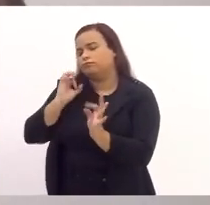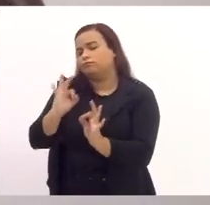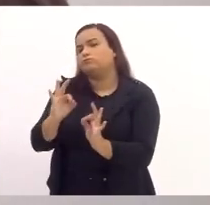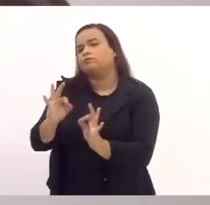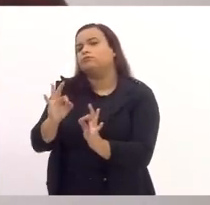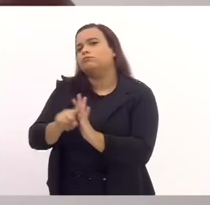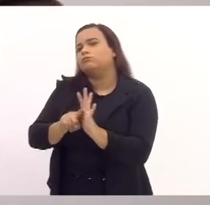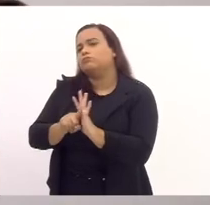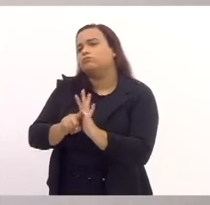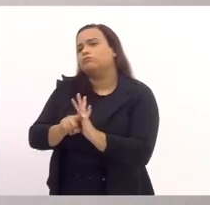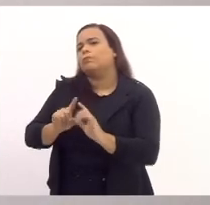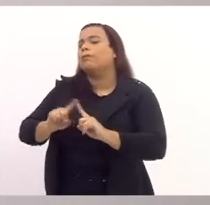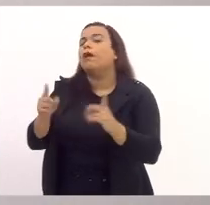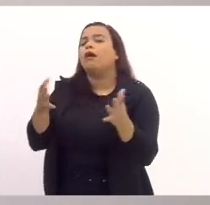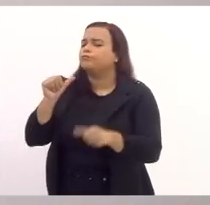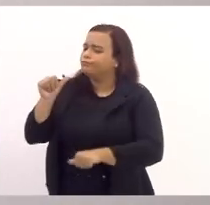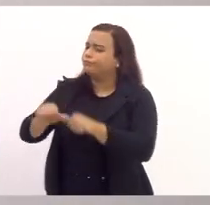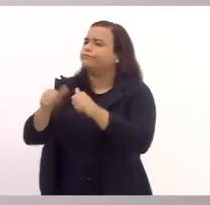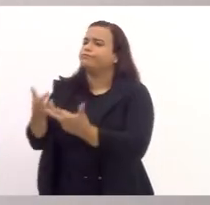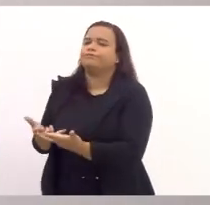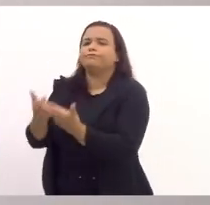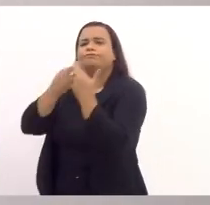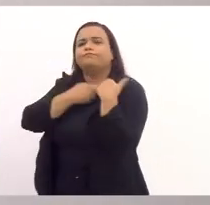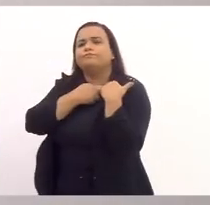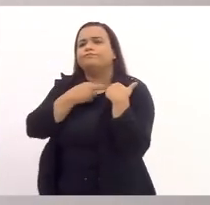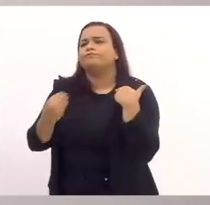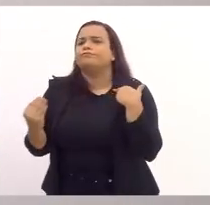agora está sob a responsabilidade